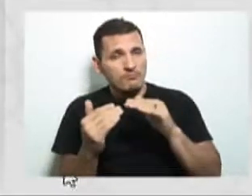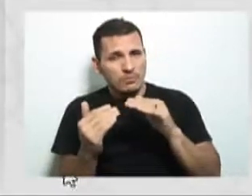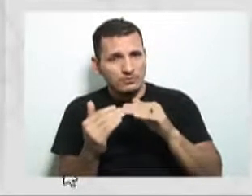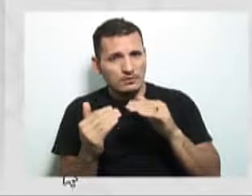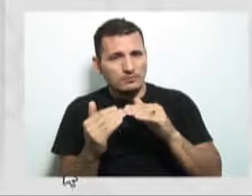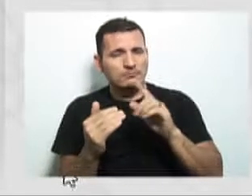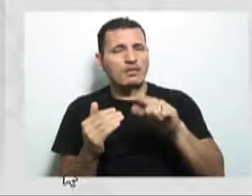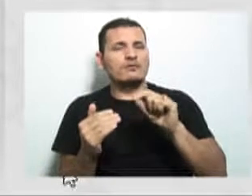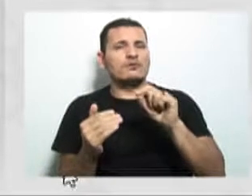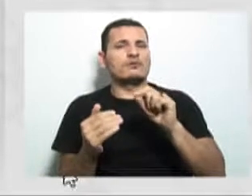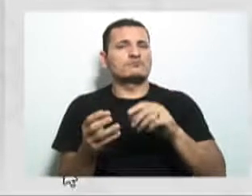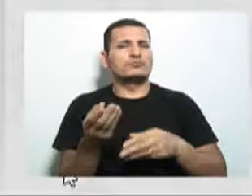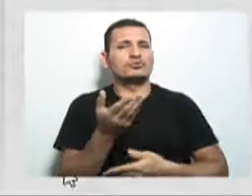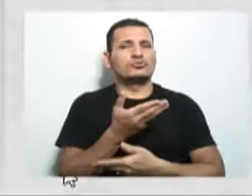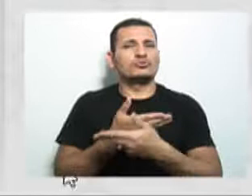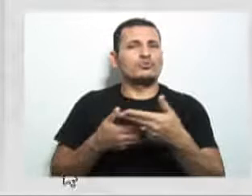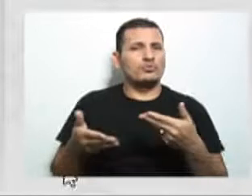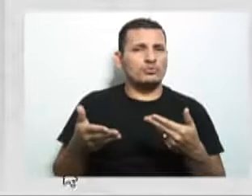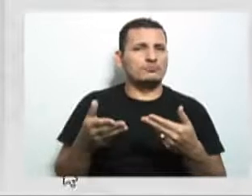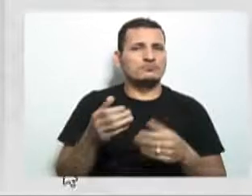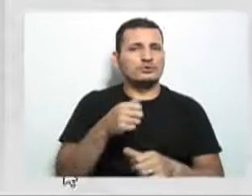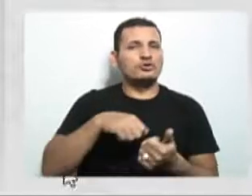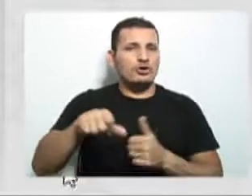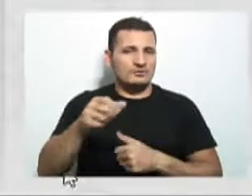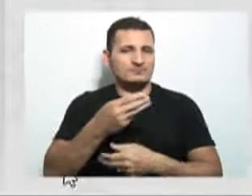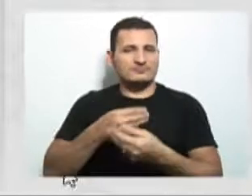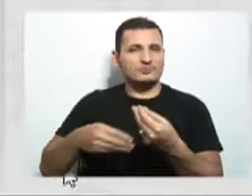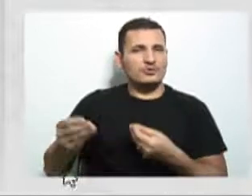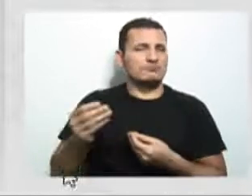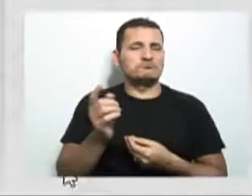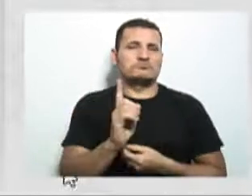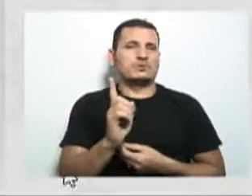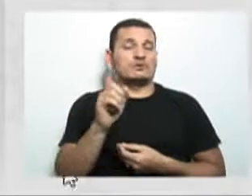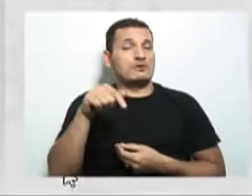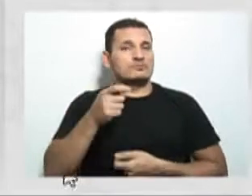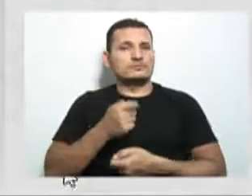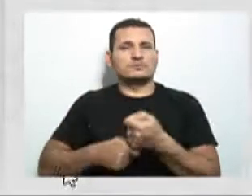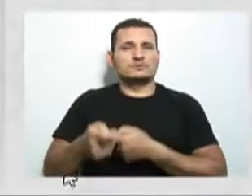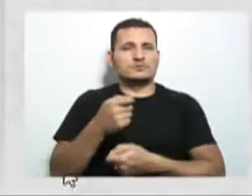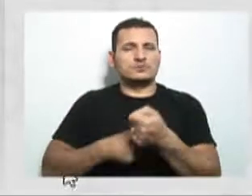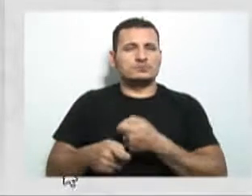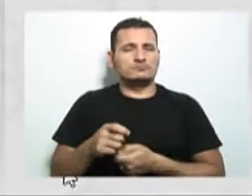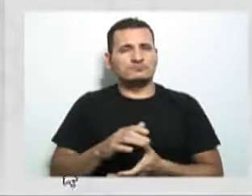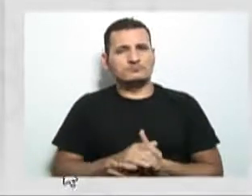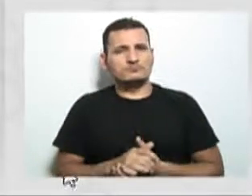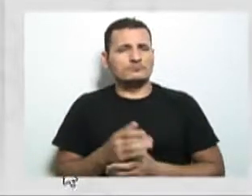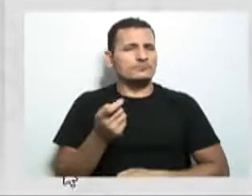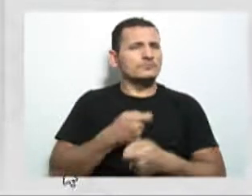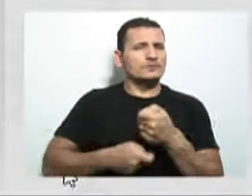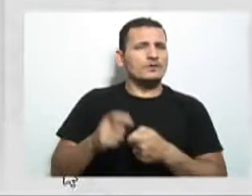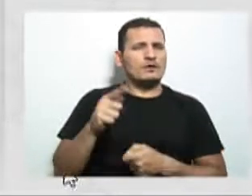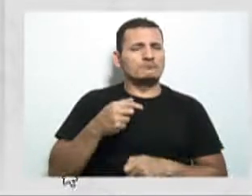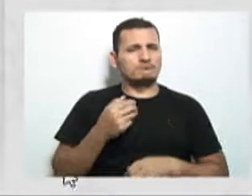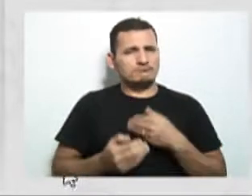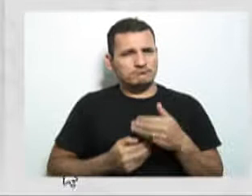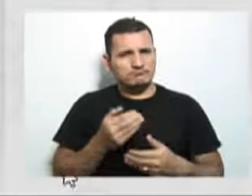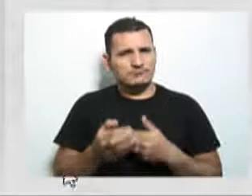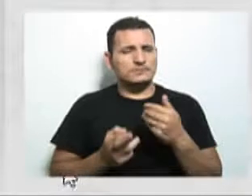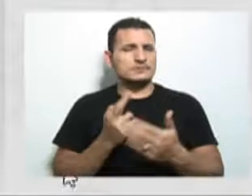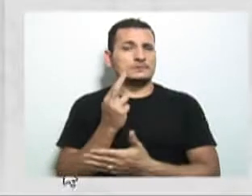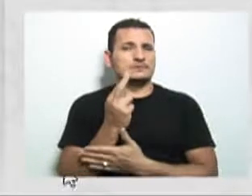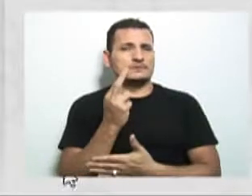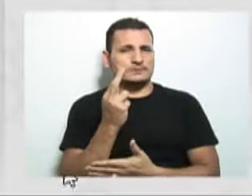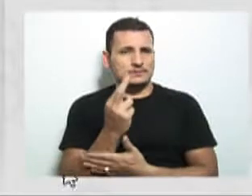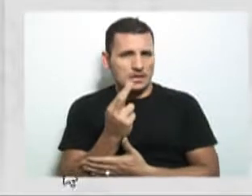uma troca e não é isso que nós estamos falando aqui. Estamos falando de negociação. Negociação é um processo de tomada de decisão entre